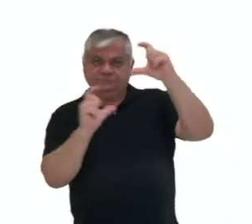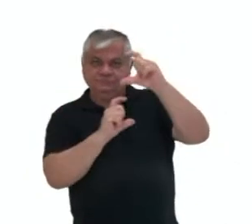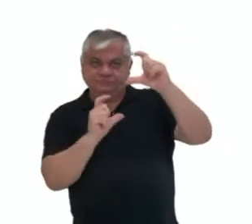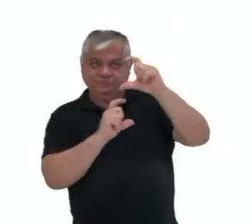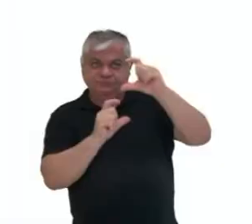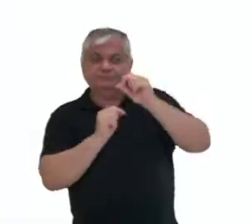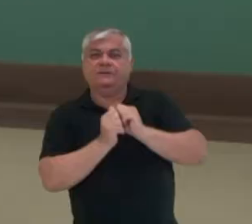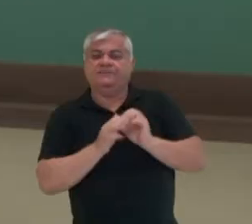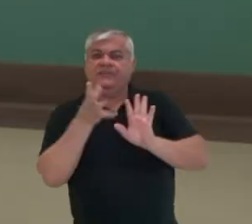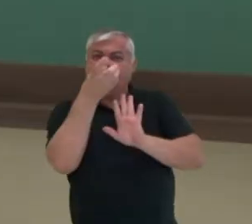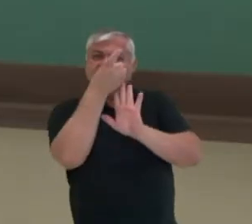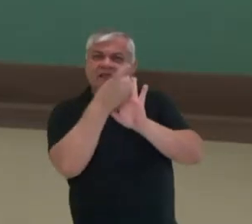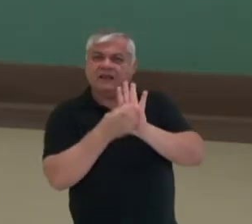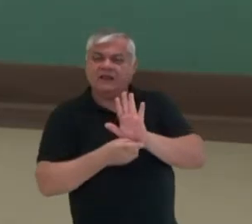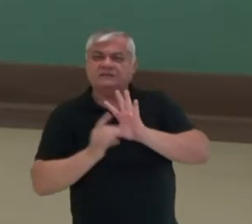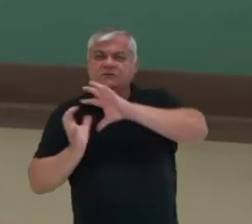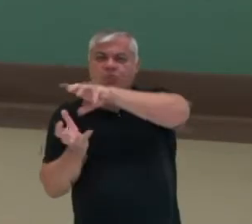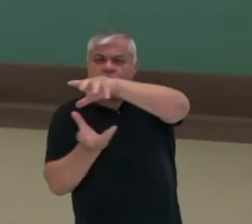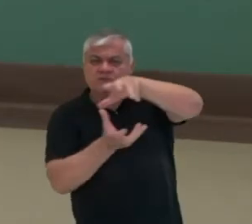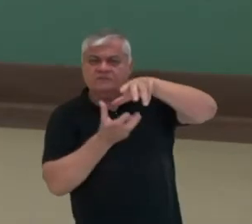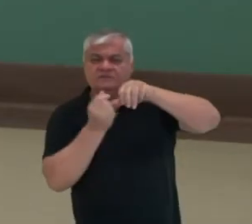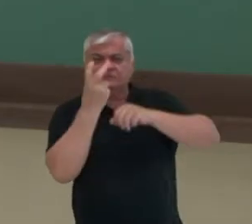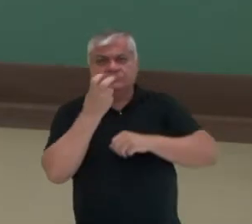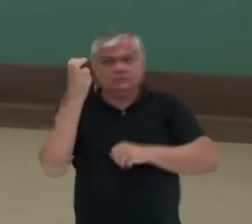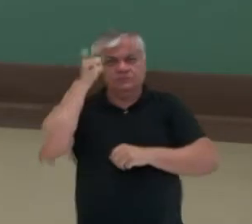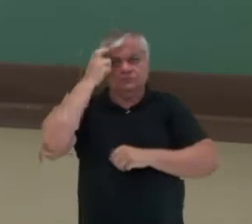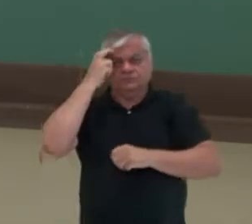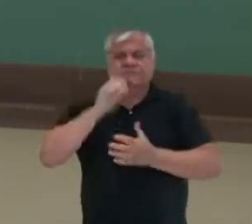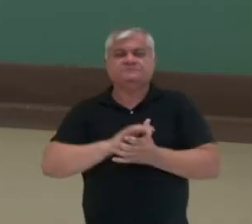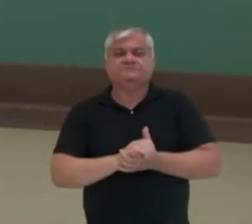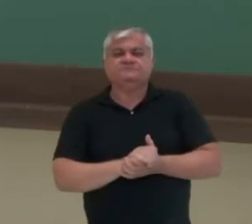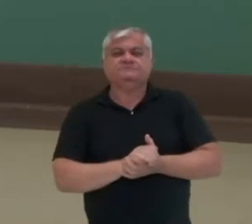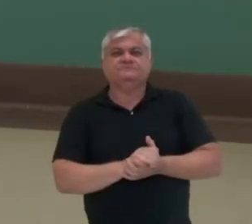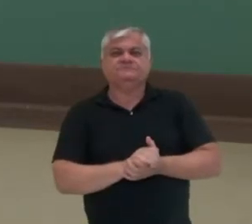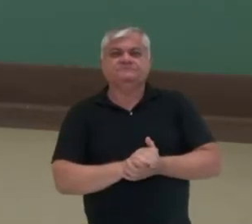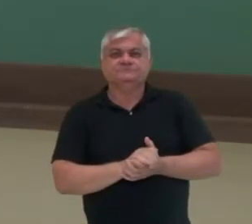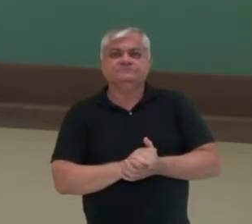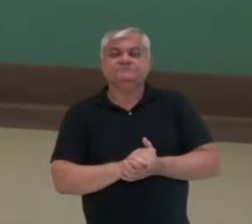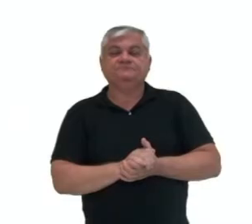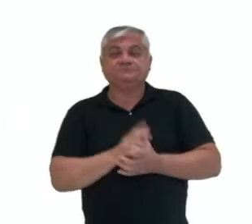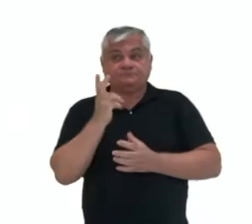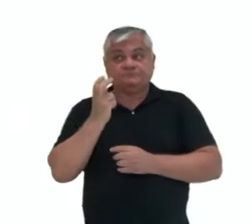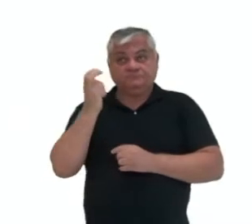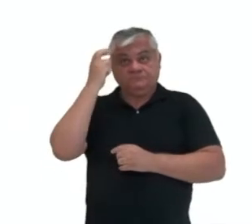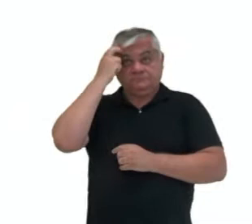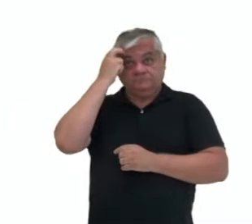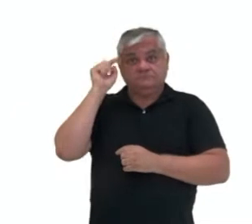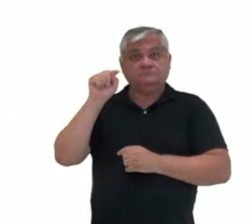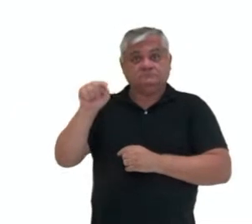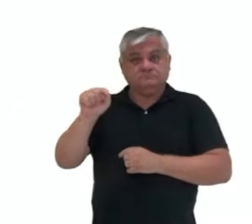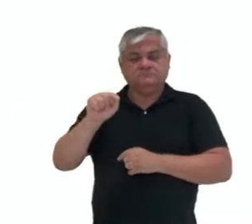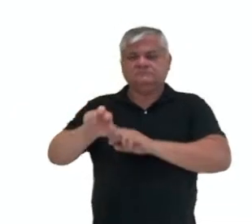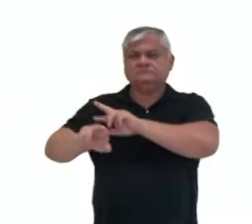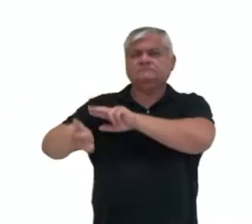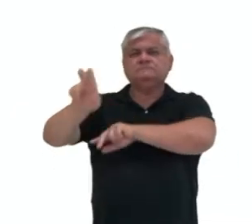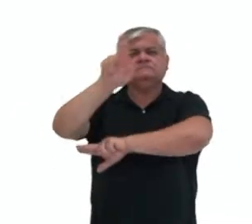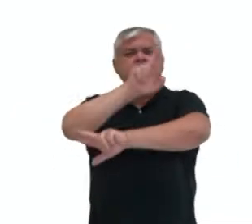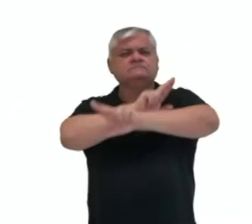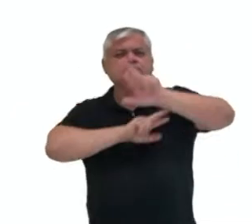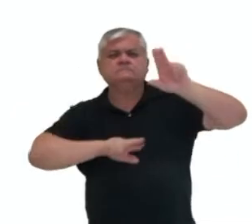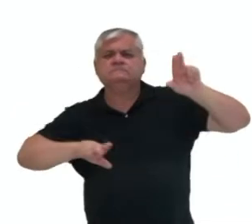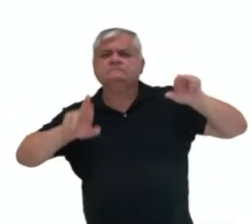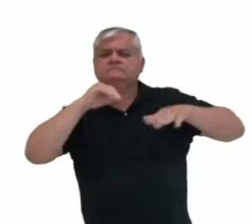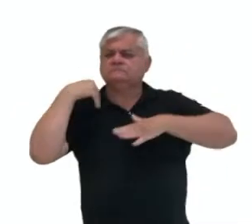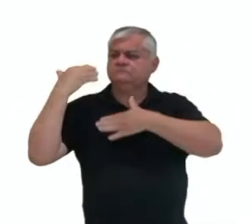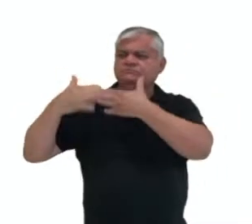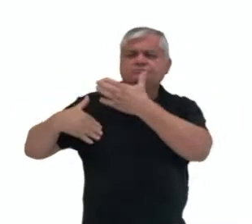Declaração Universal da Diversidade Cultural. E diz assim, a cultura adquire formas diversas através do tempo e do